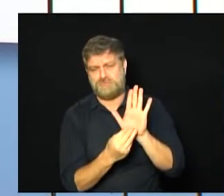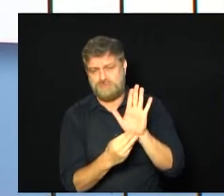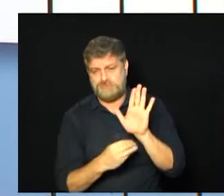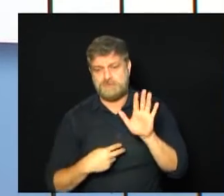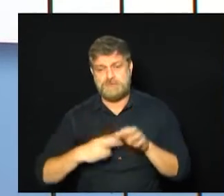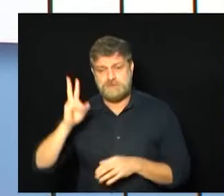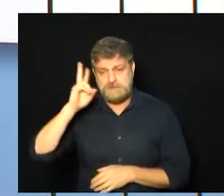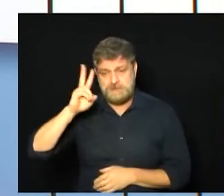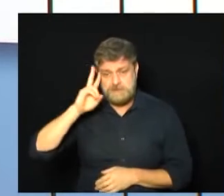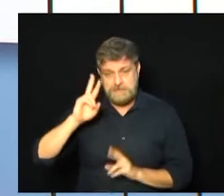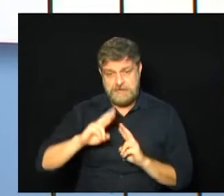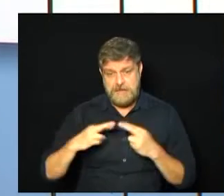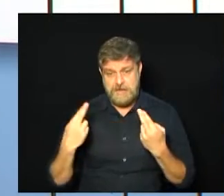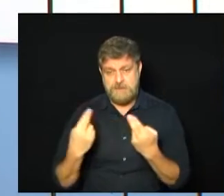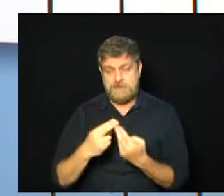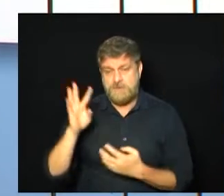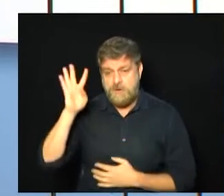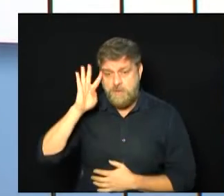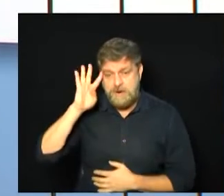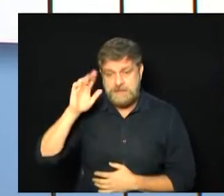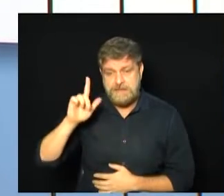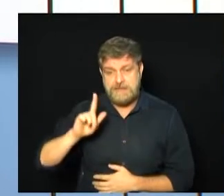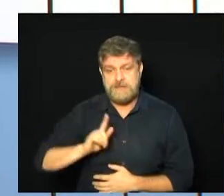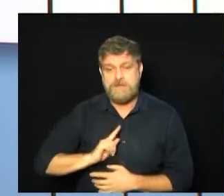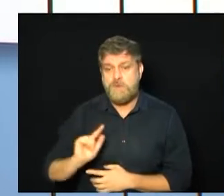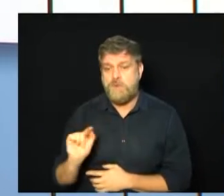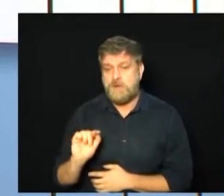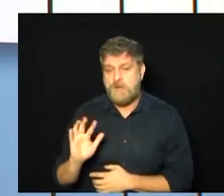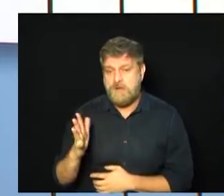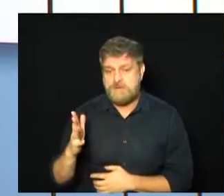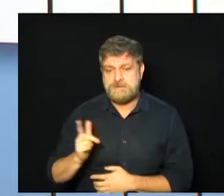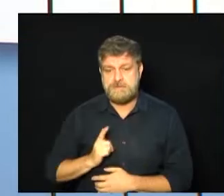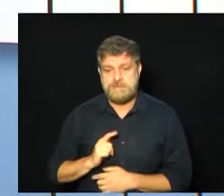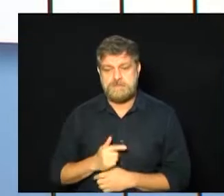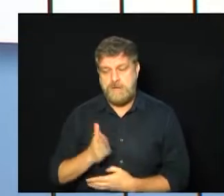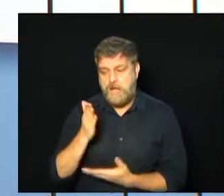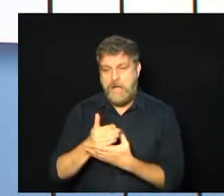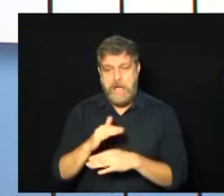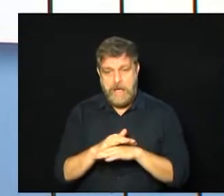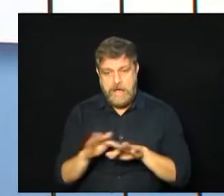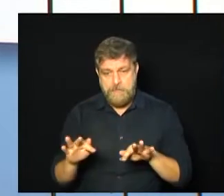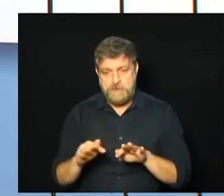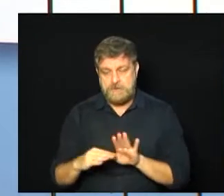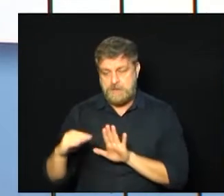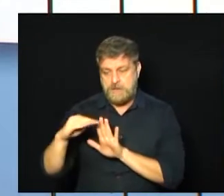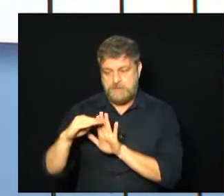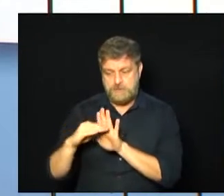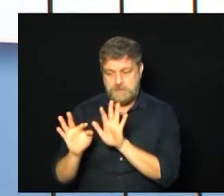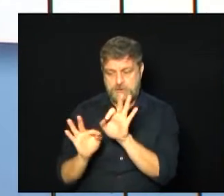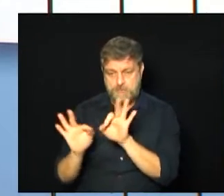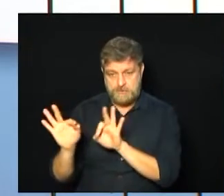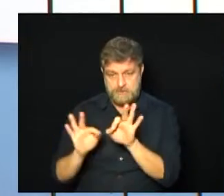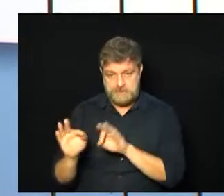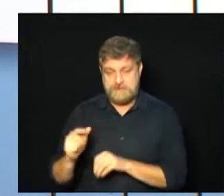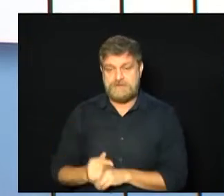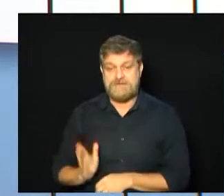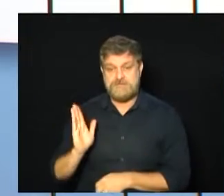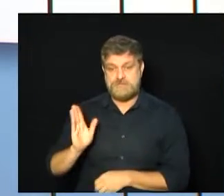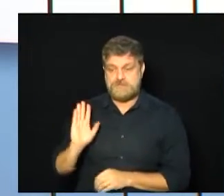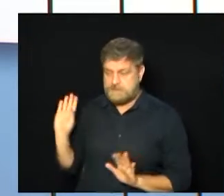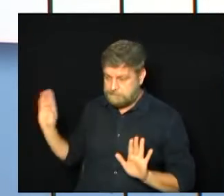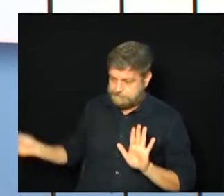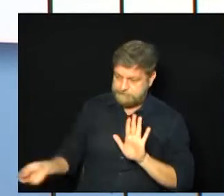que na reunião da última quarta-feira nós tivemos aí a queda da reunião ordinária, então aqueles projetos estão previstos para